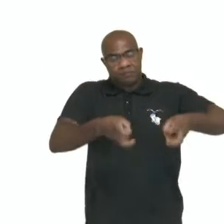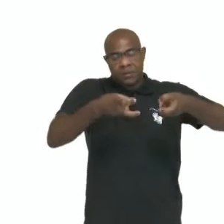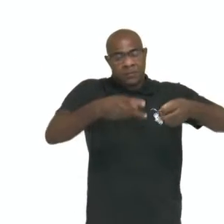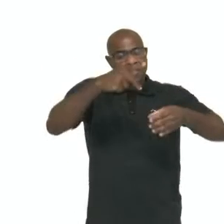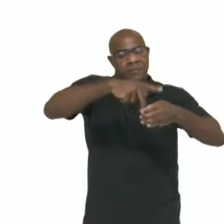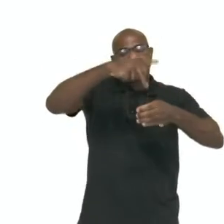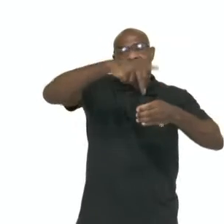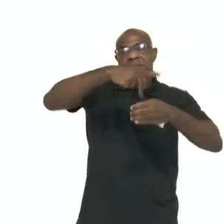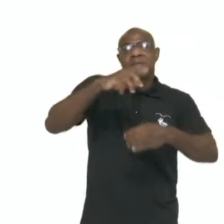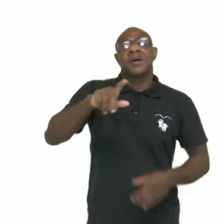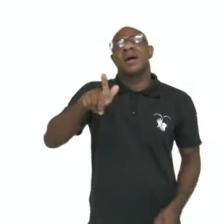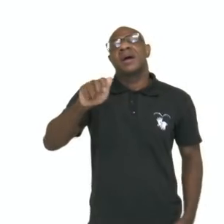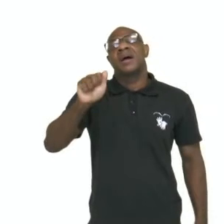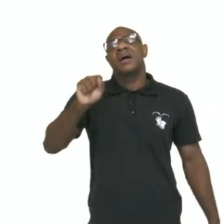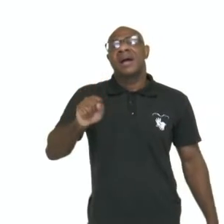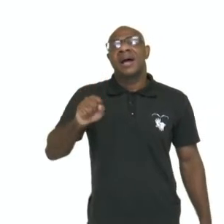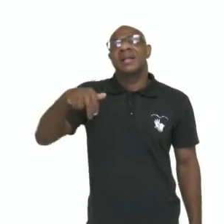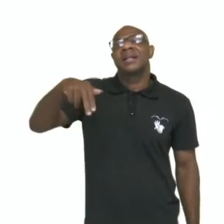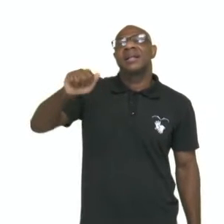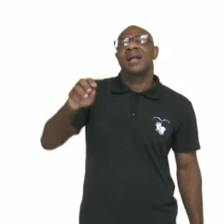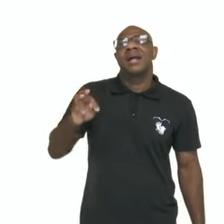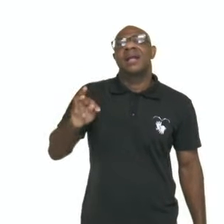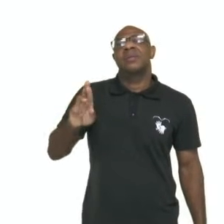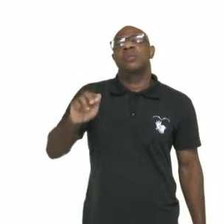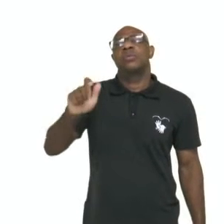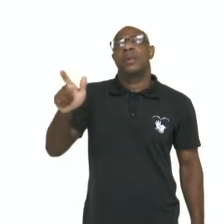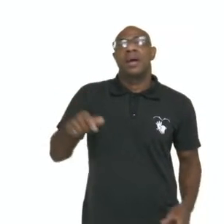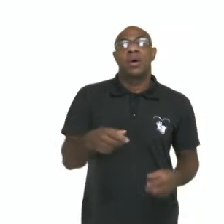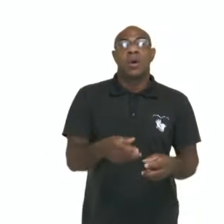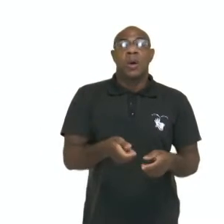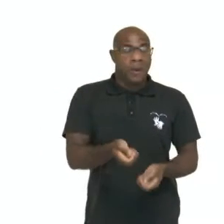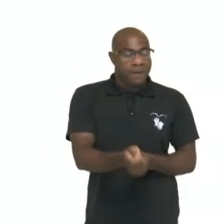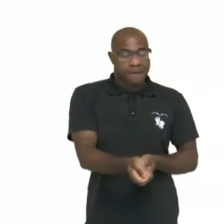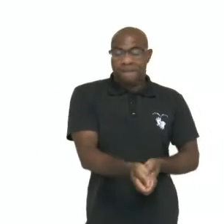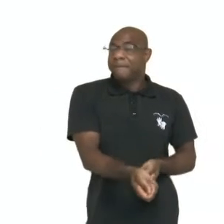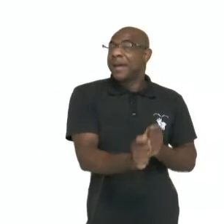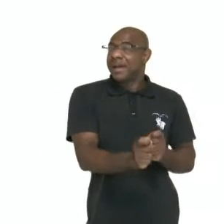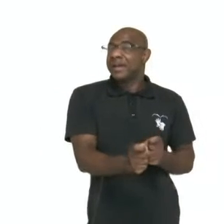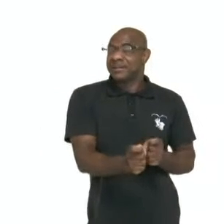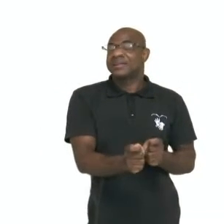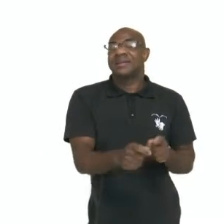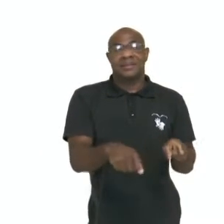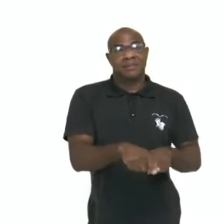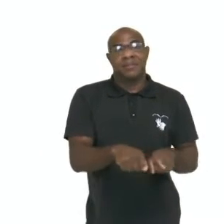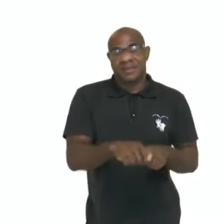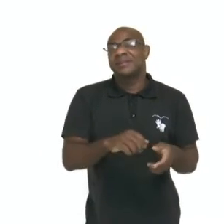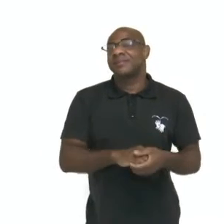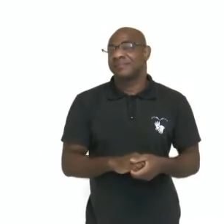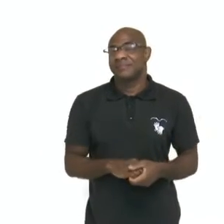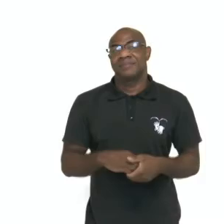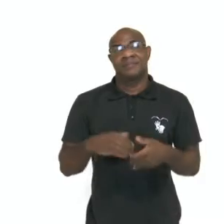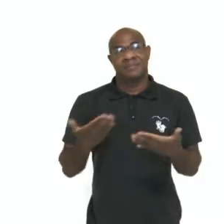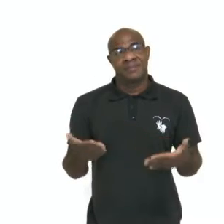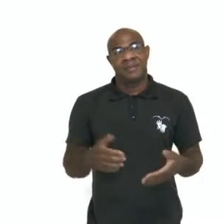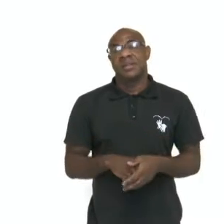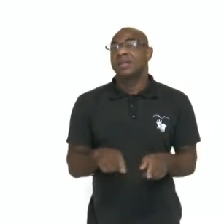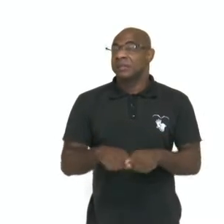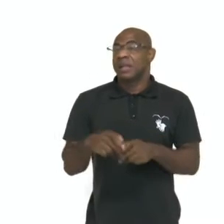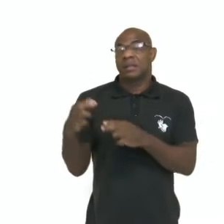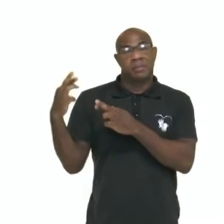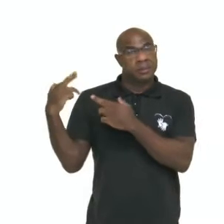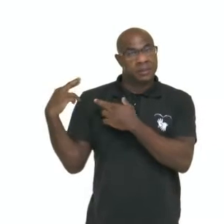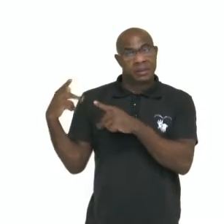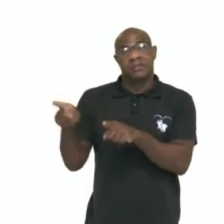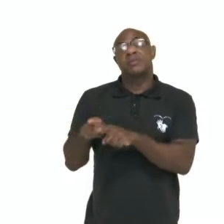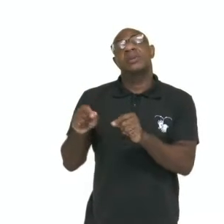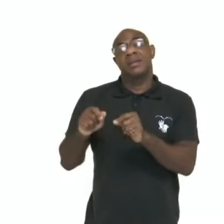gás natural, também quanto à pesca, né? Aumentar o volume de exploração dessa região, claro, com responsabilidade ambiental